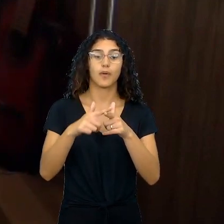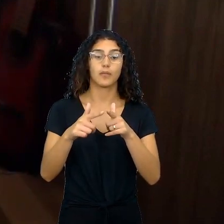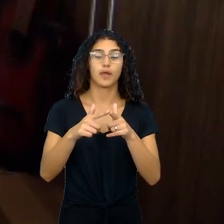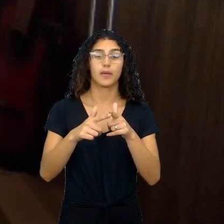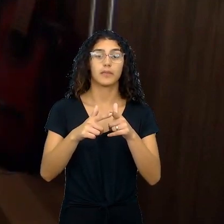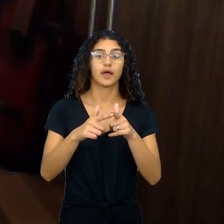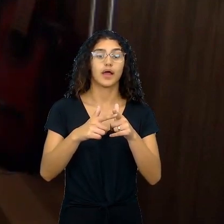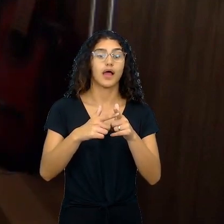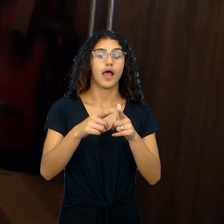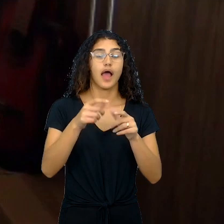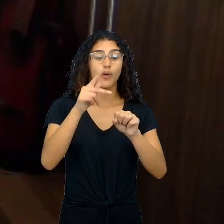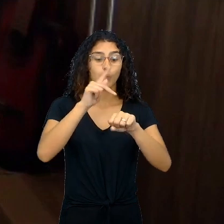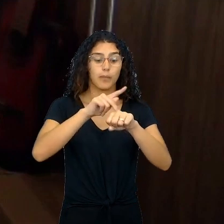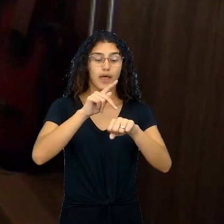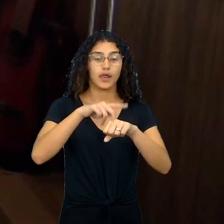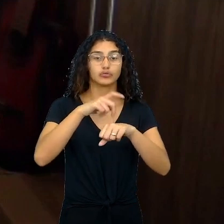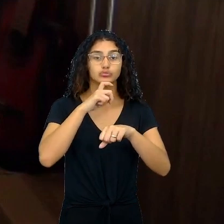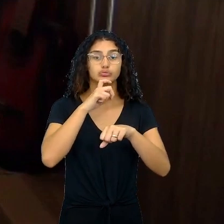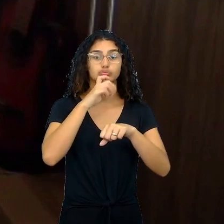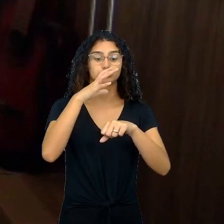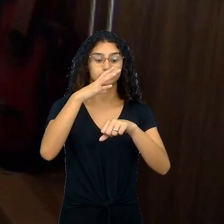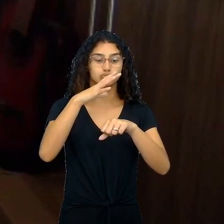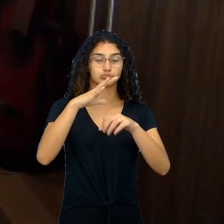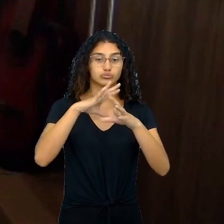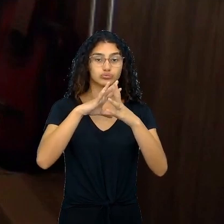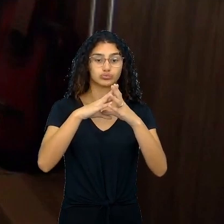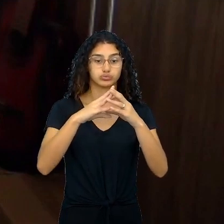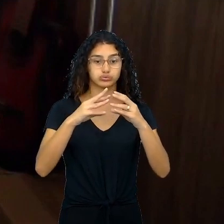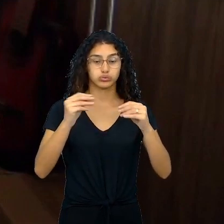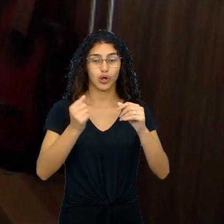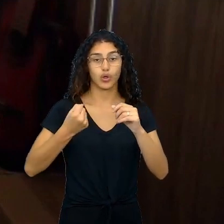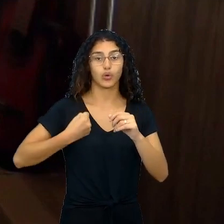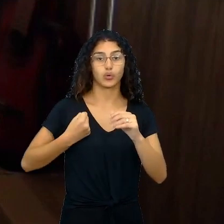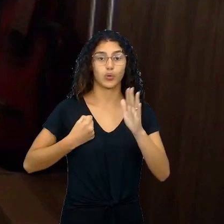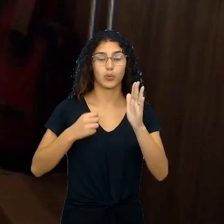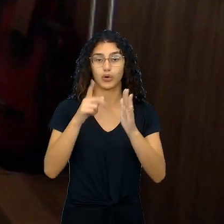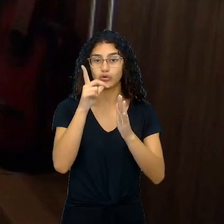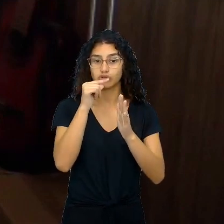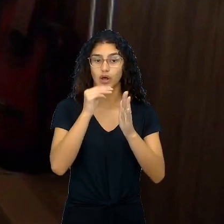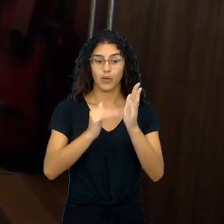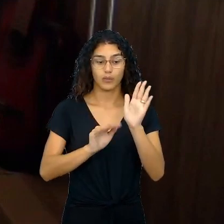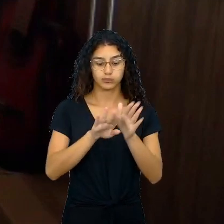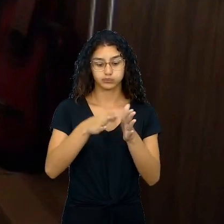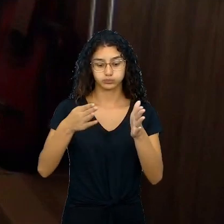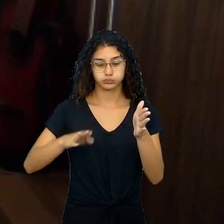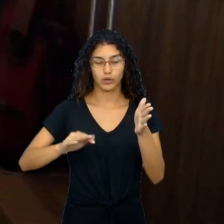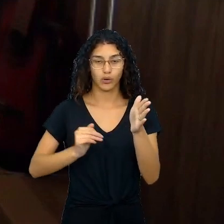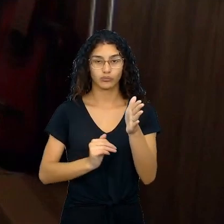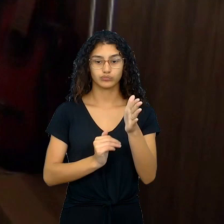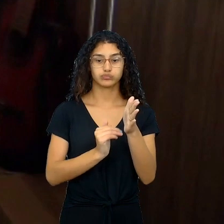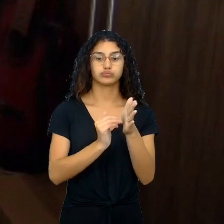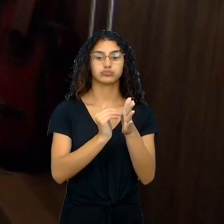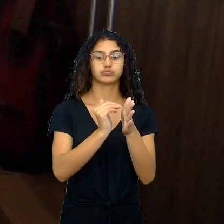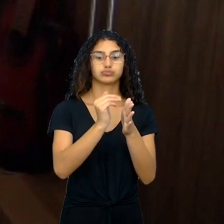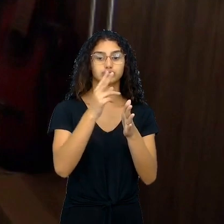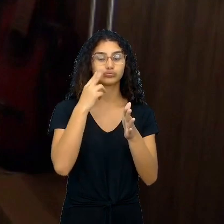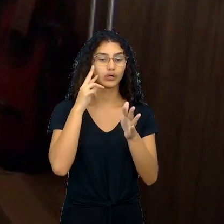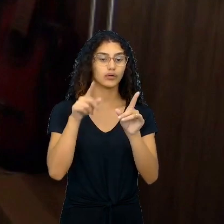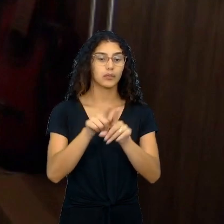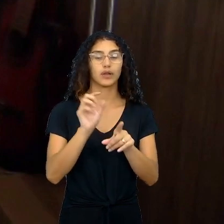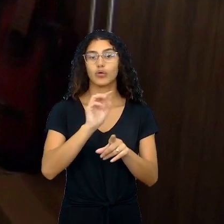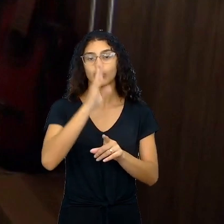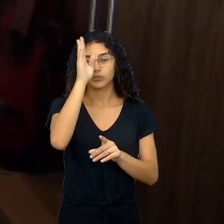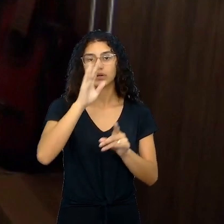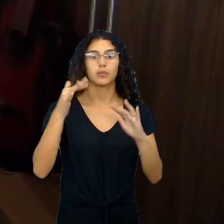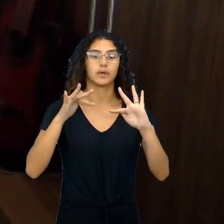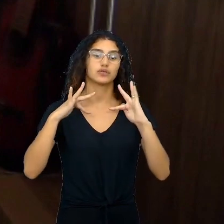de gelo que fica nessas regiões e aumento do nível dos oceanos, como a gente também tem vivenciado, não só no Brasil, mas